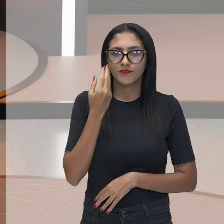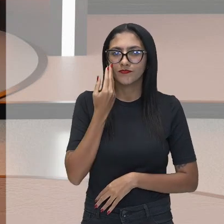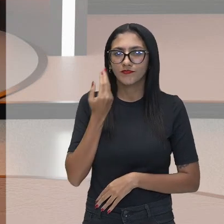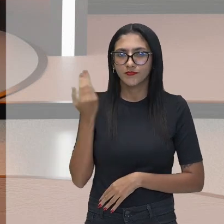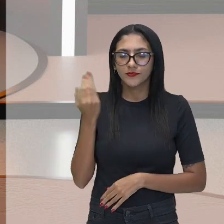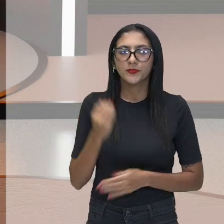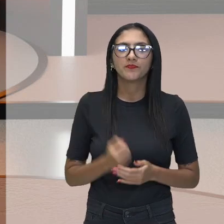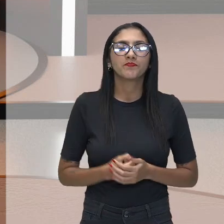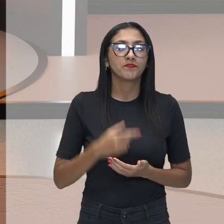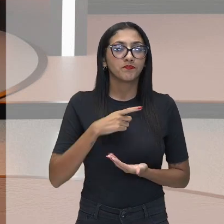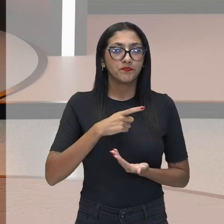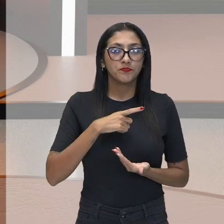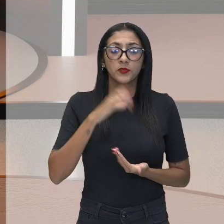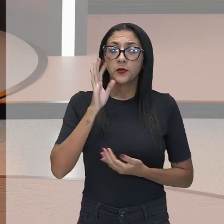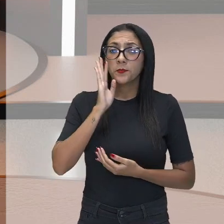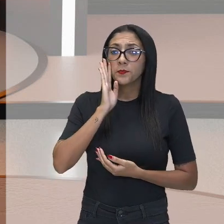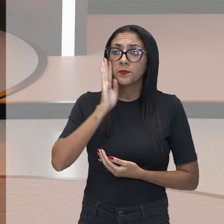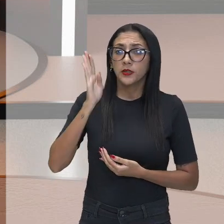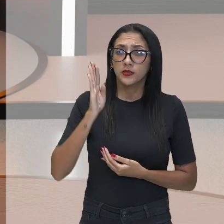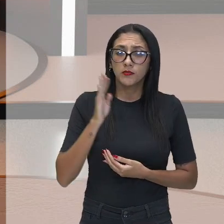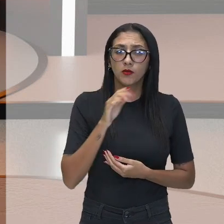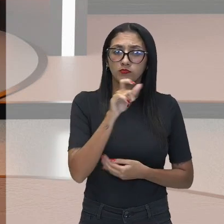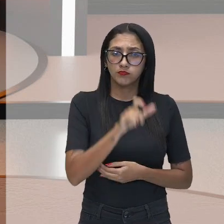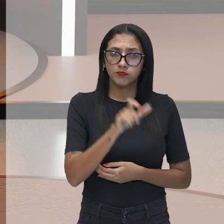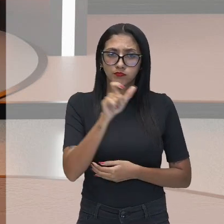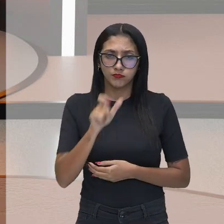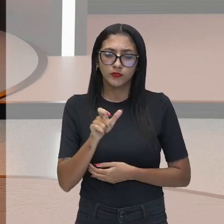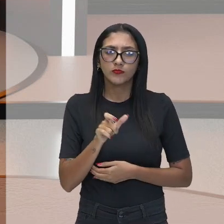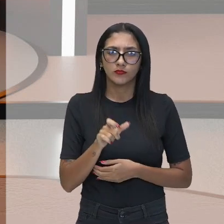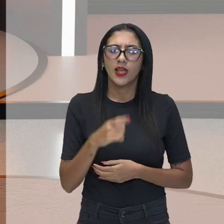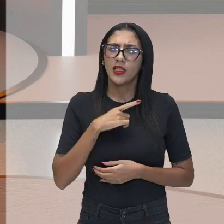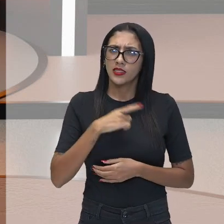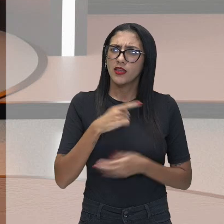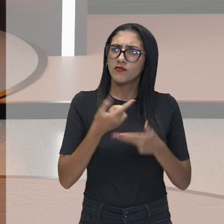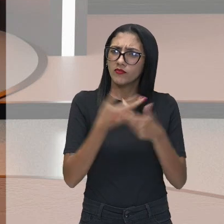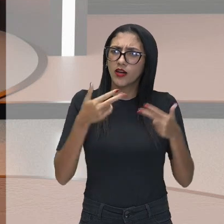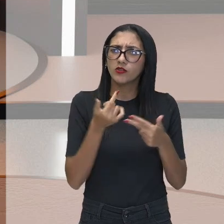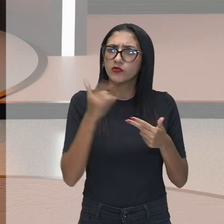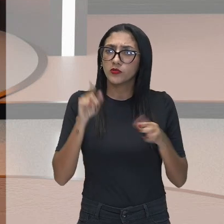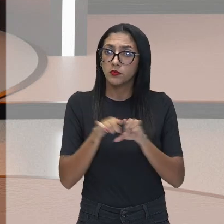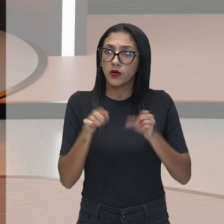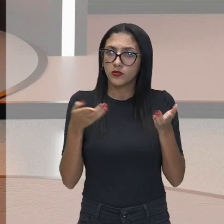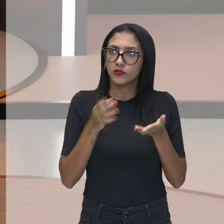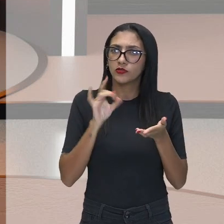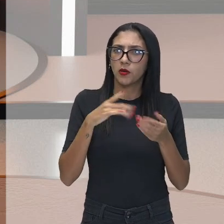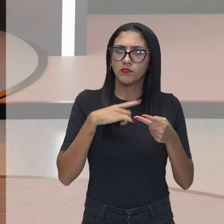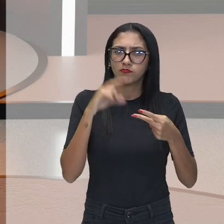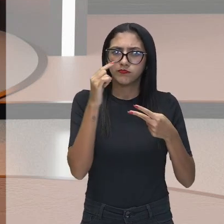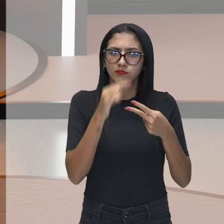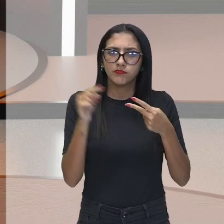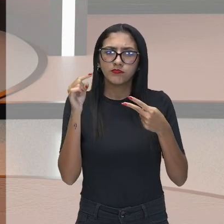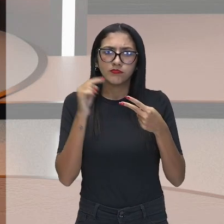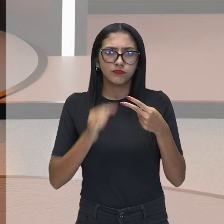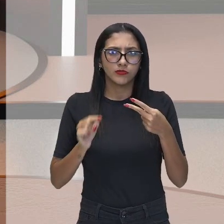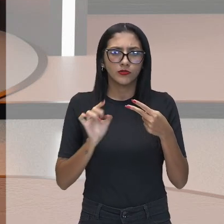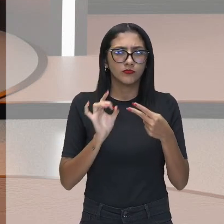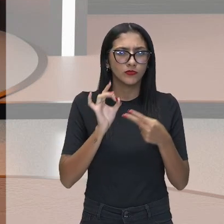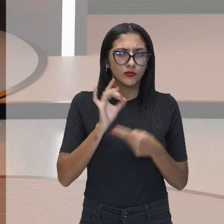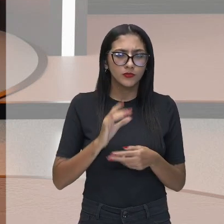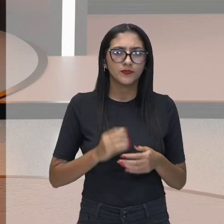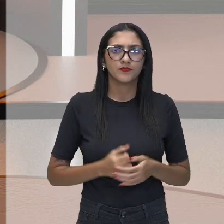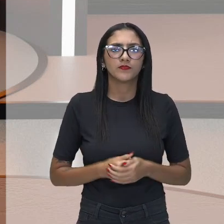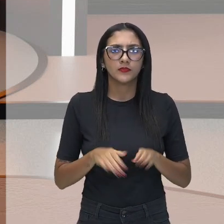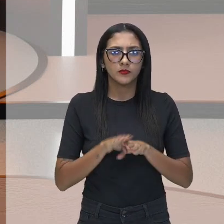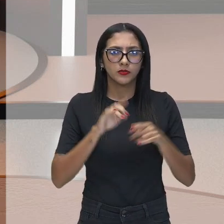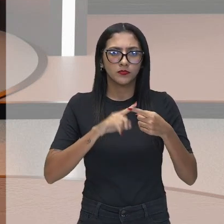Nós temos como principais personagens, claro, vamos ter outros também, mas nós vamos citar aqui especificamente, tá? O